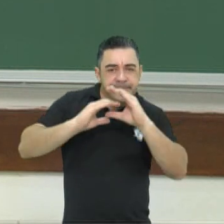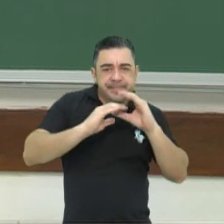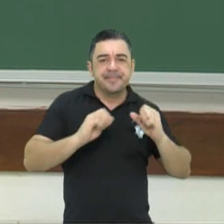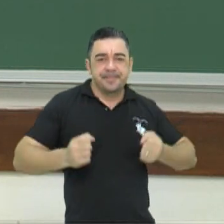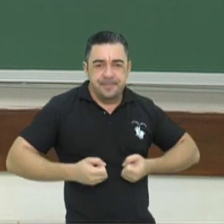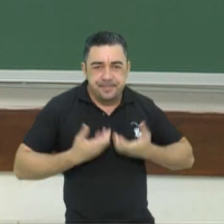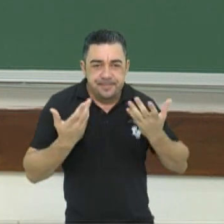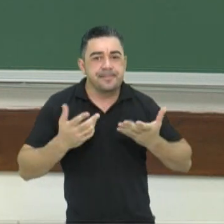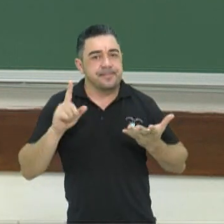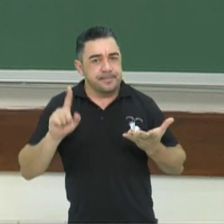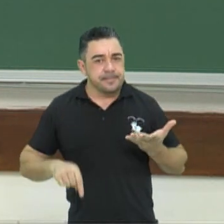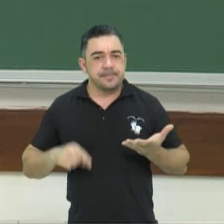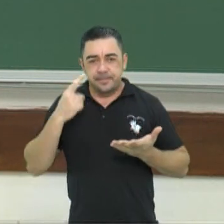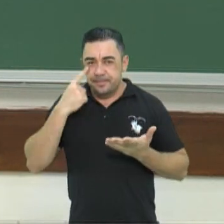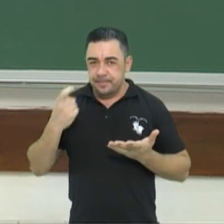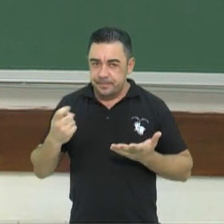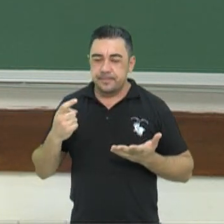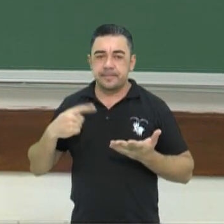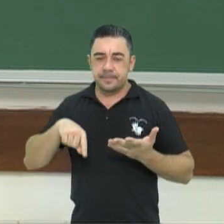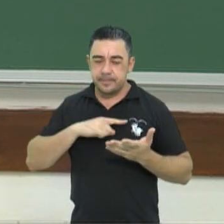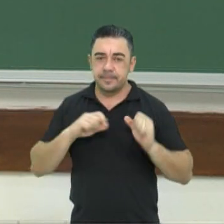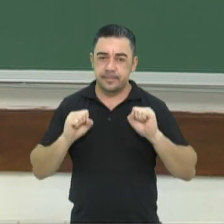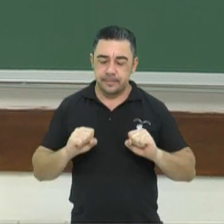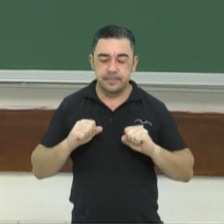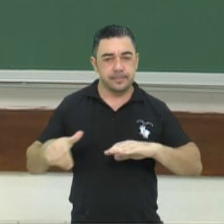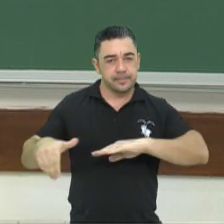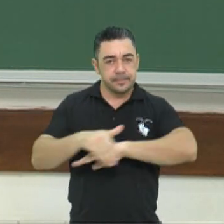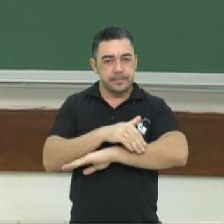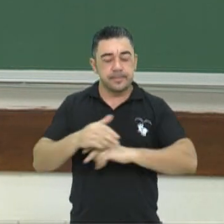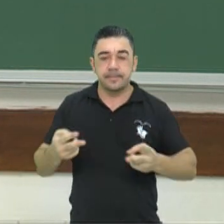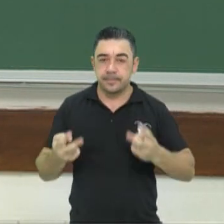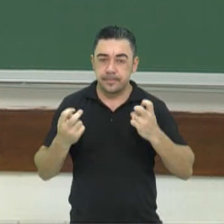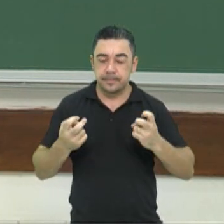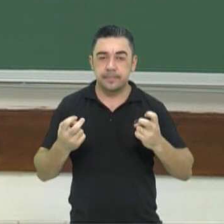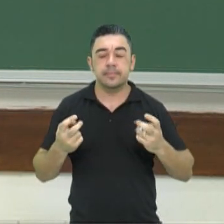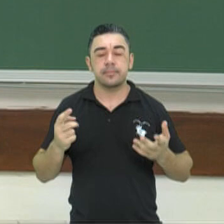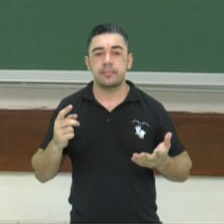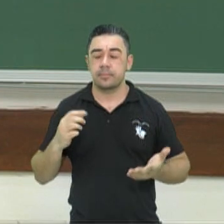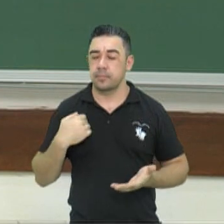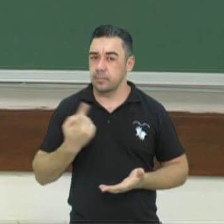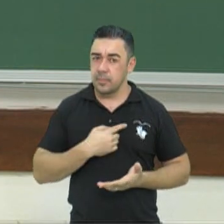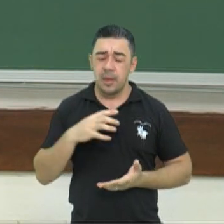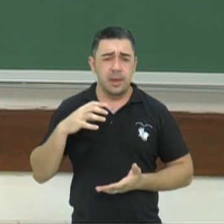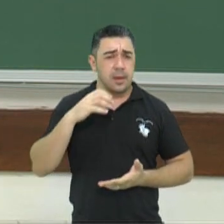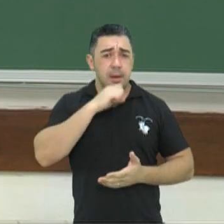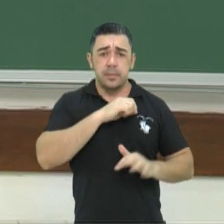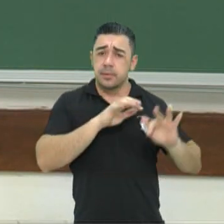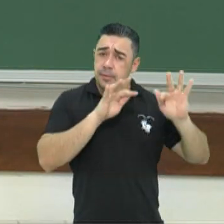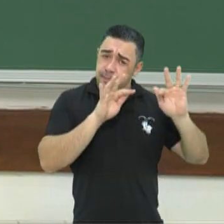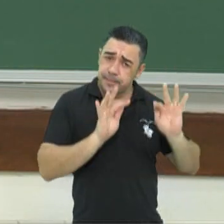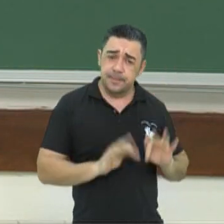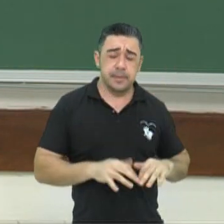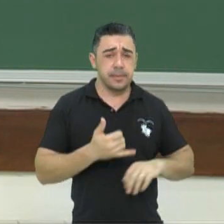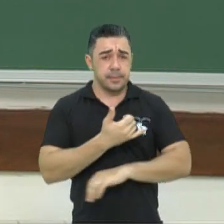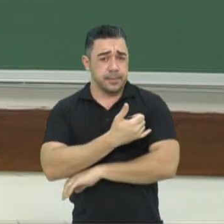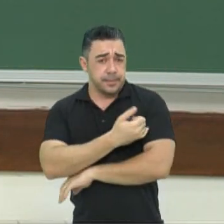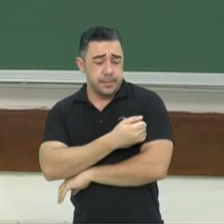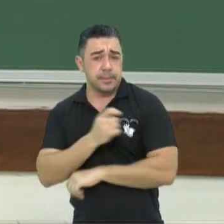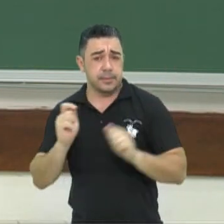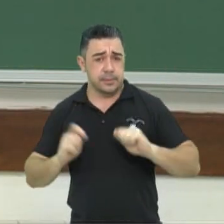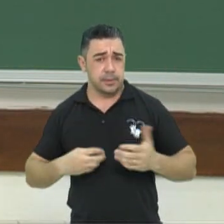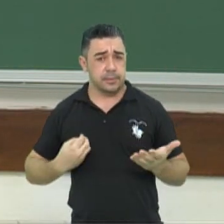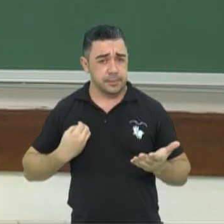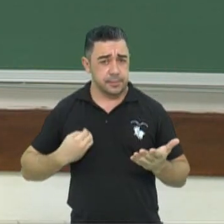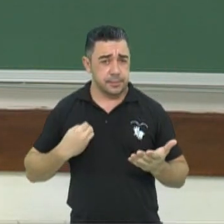bem interessante da gente poder andar na rua, né? Tomara que o mais rápido possível a gente possa ter esse convívio, né? Que a gente